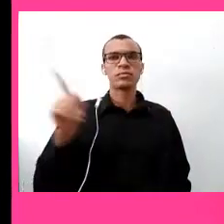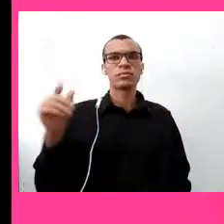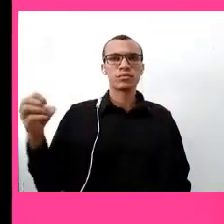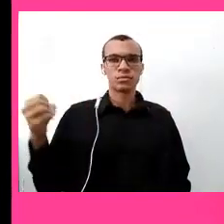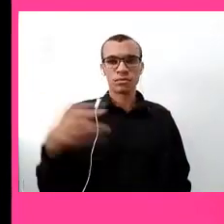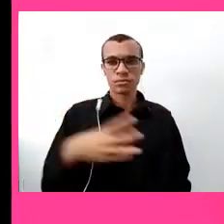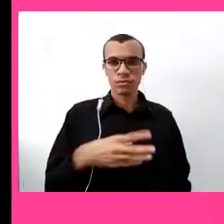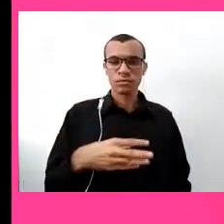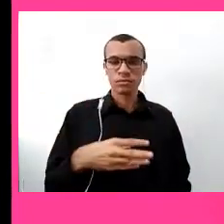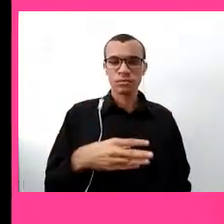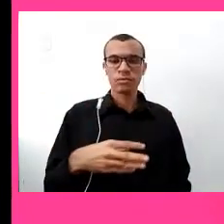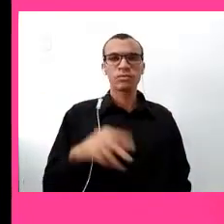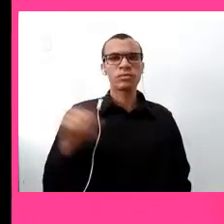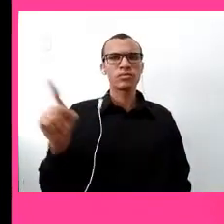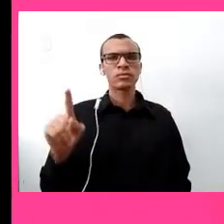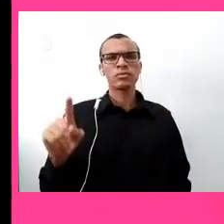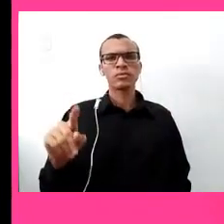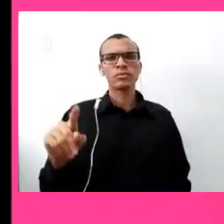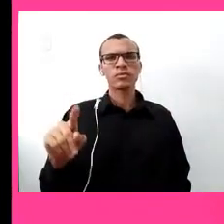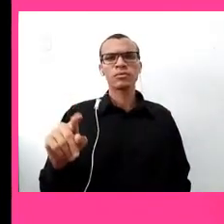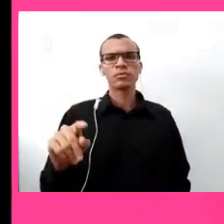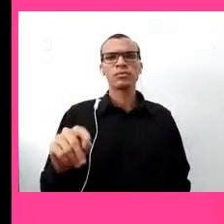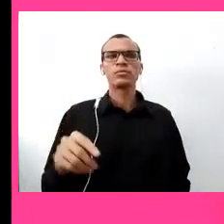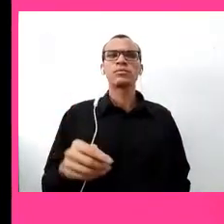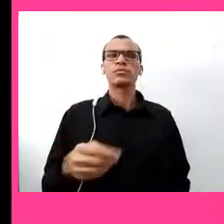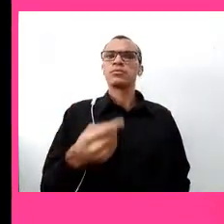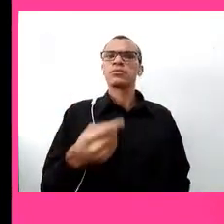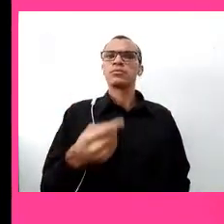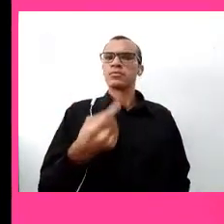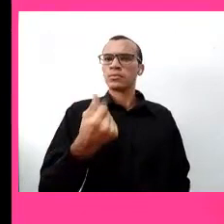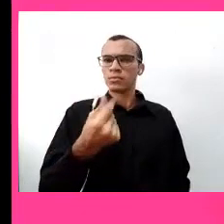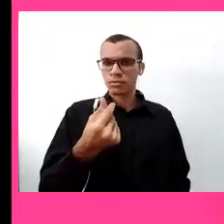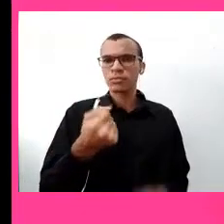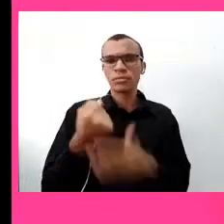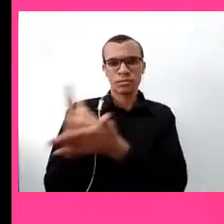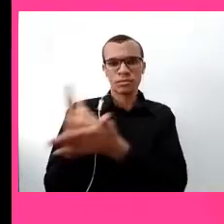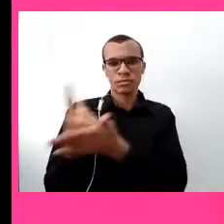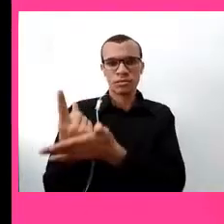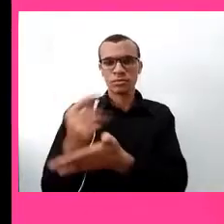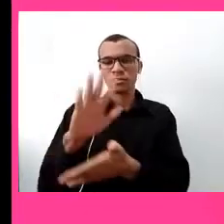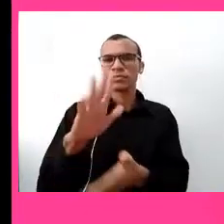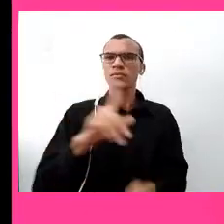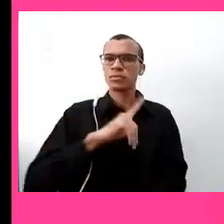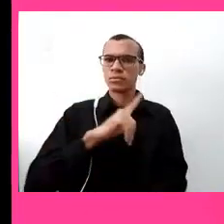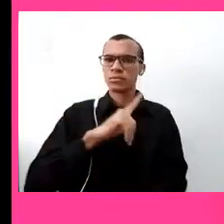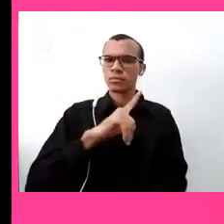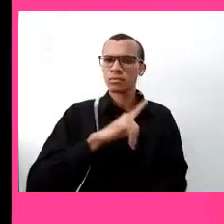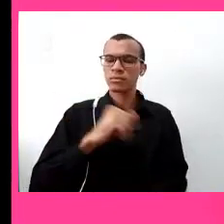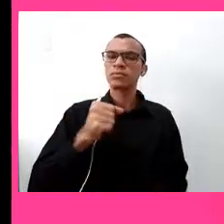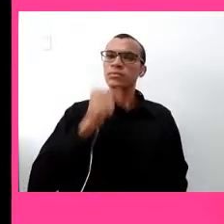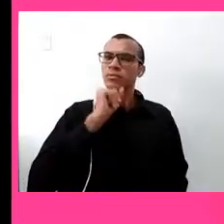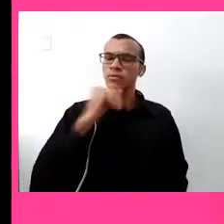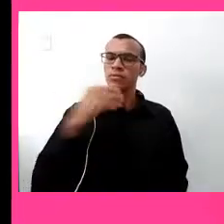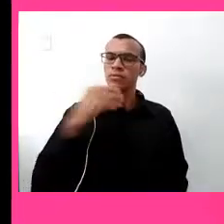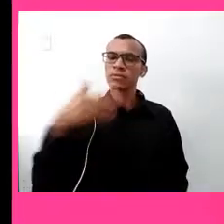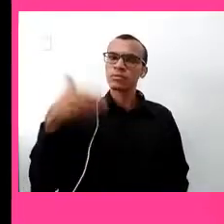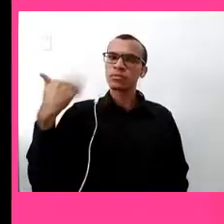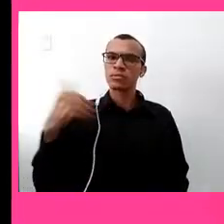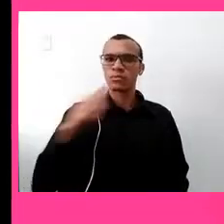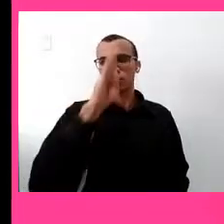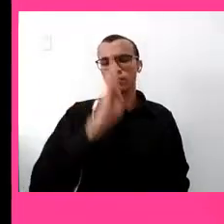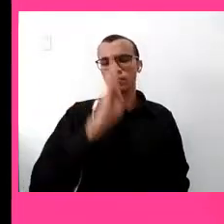eles estão cobrando, né? Mas existe uma versão ainda antiga dele que ela é